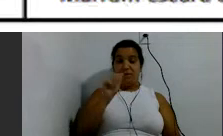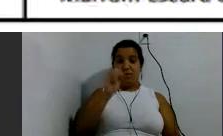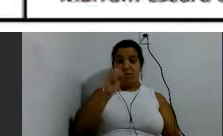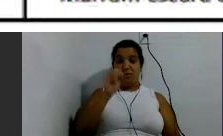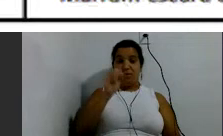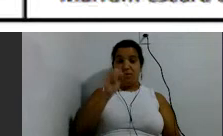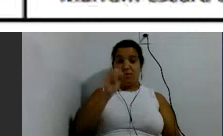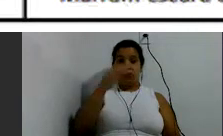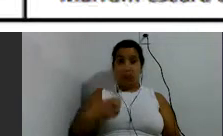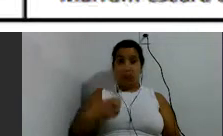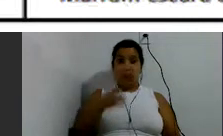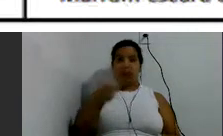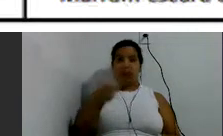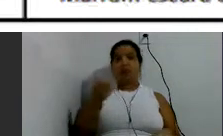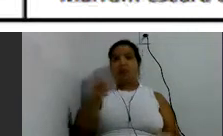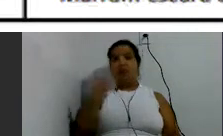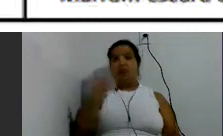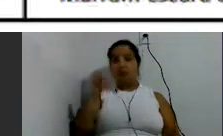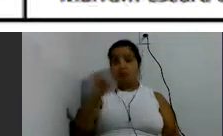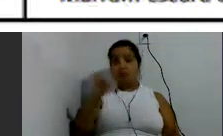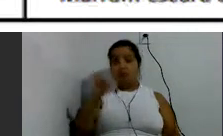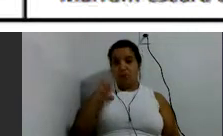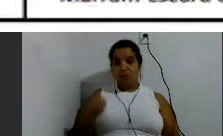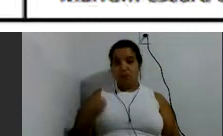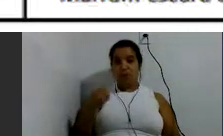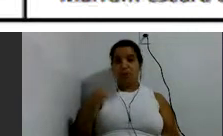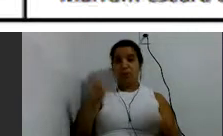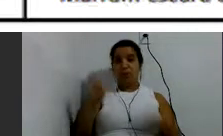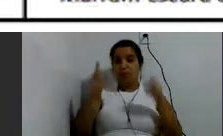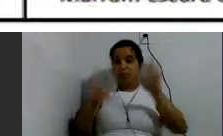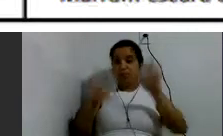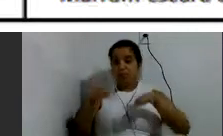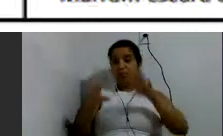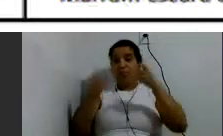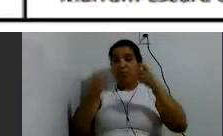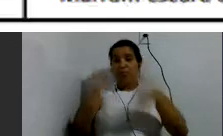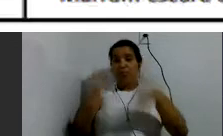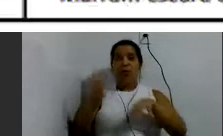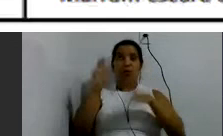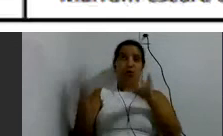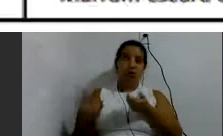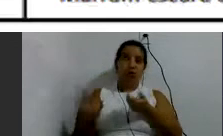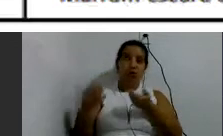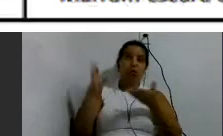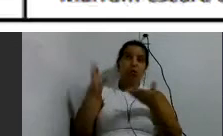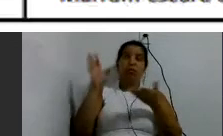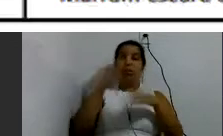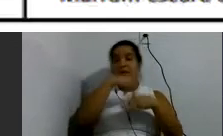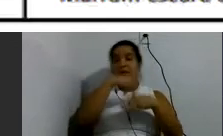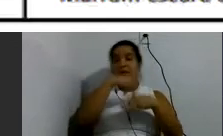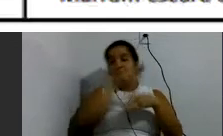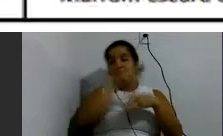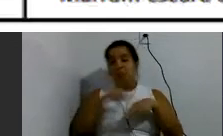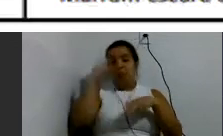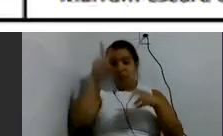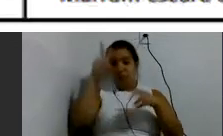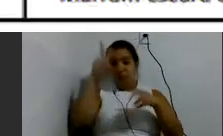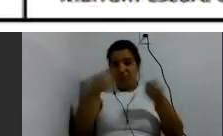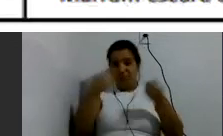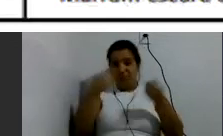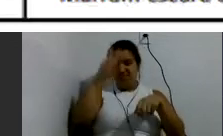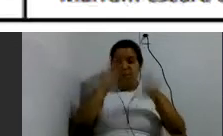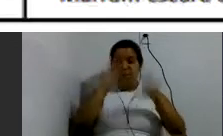trofoseito jovem gametócito, no vívex a gente já encontra jovem, maduro, esquizonte, gametócito e por aí vai. Então,